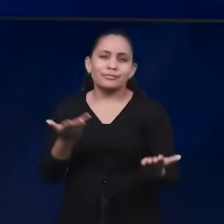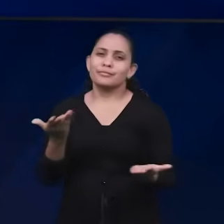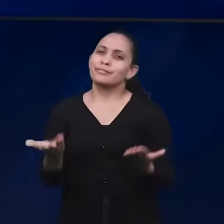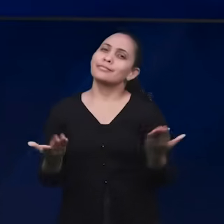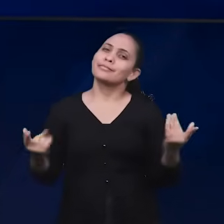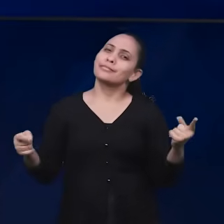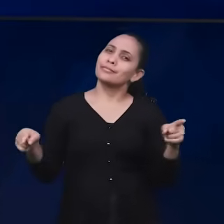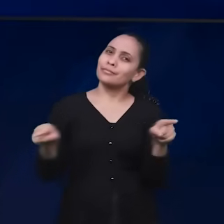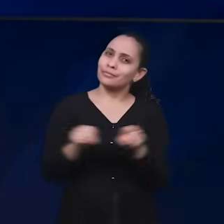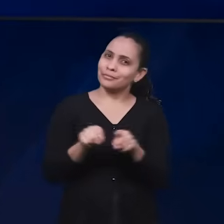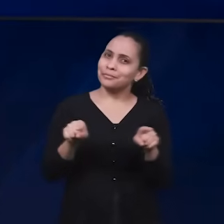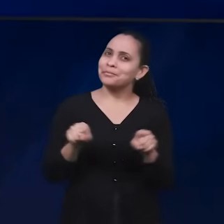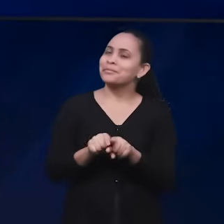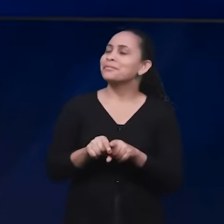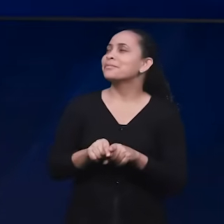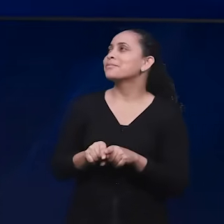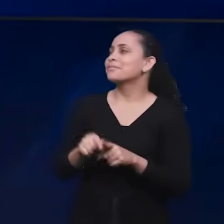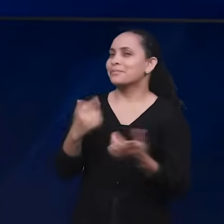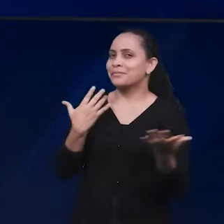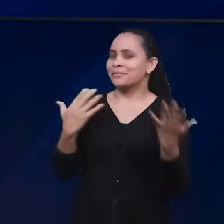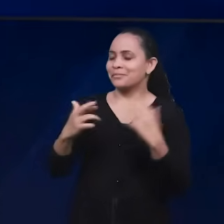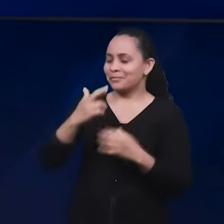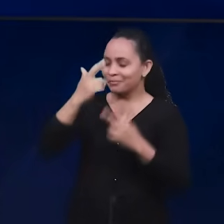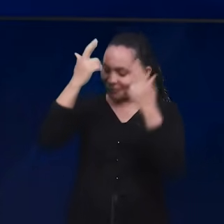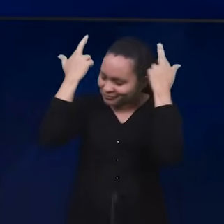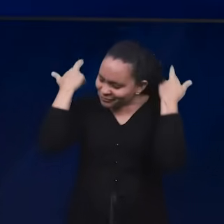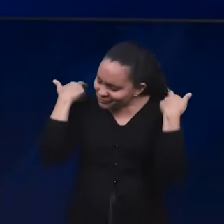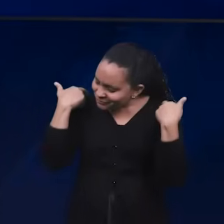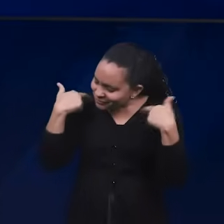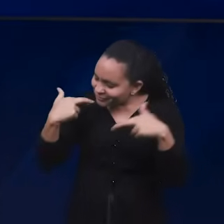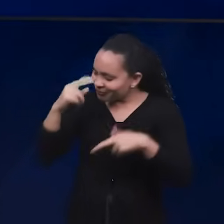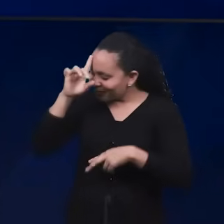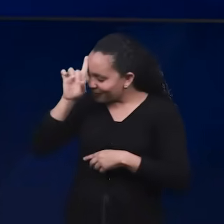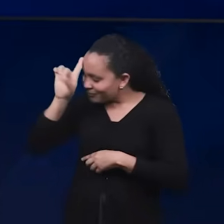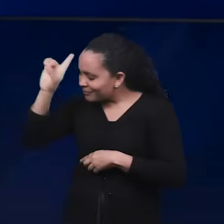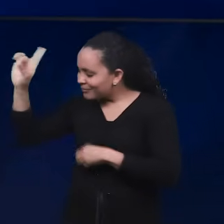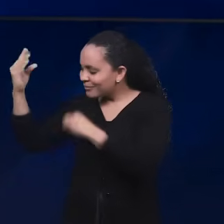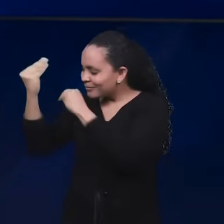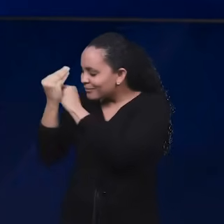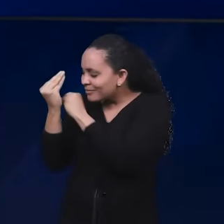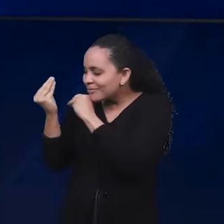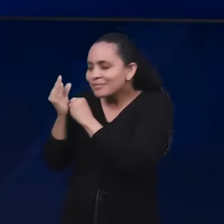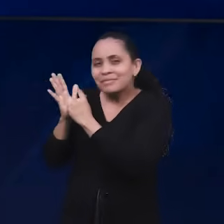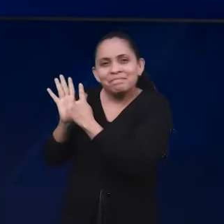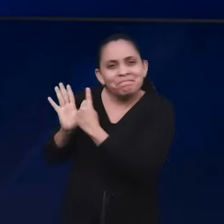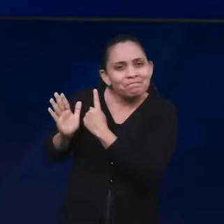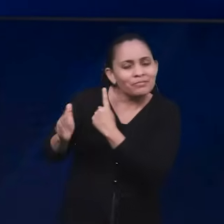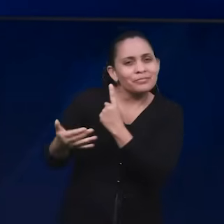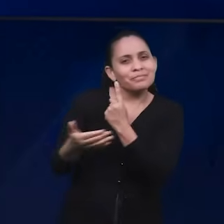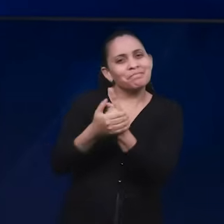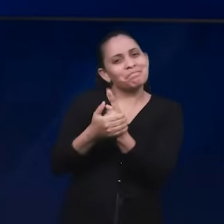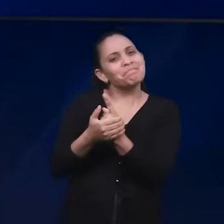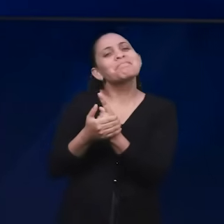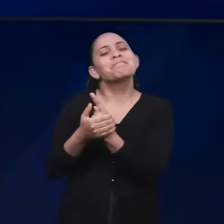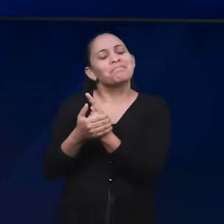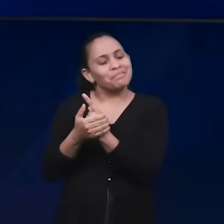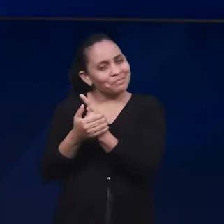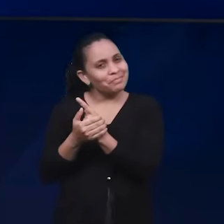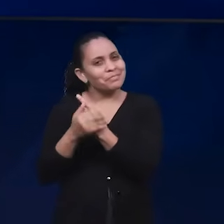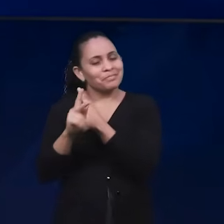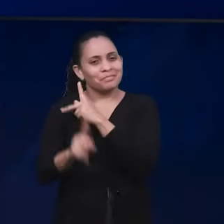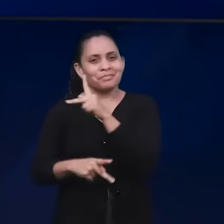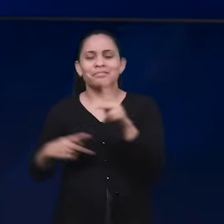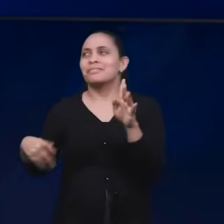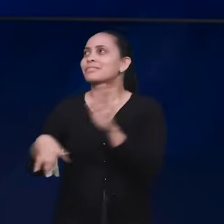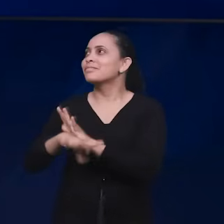nada melhor que ser ovelha de Jesus. Nada melhor do que ser do aprisco dele, da